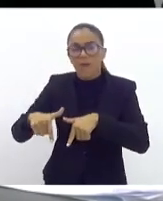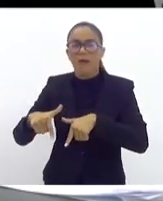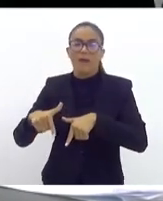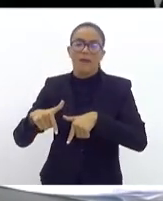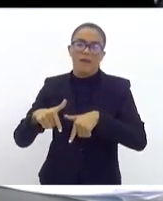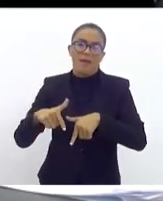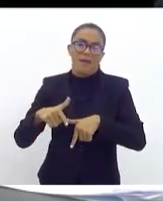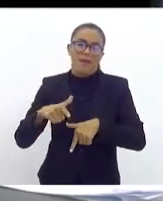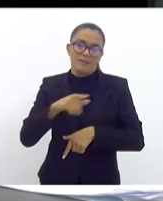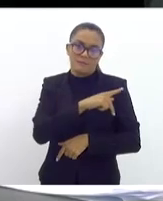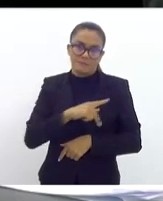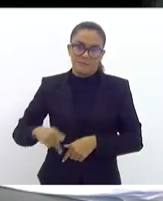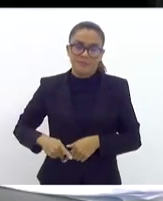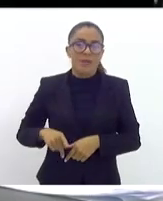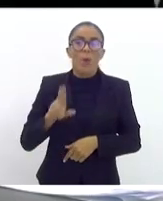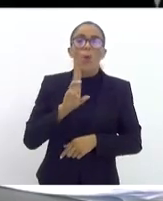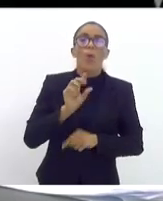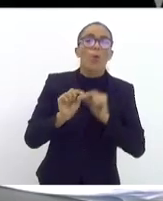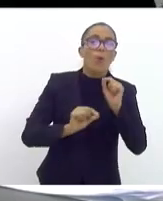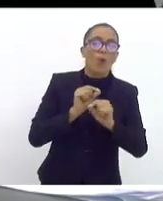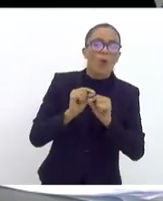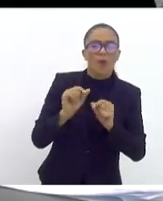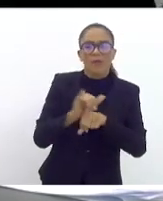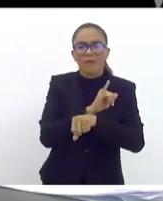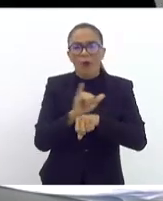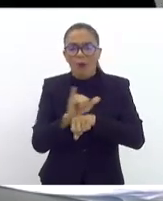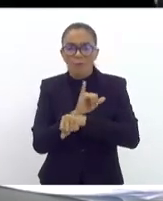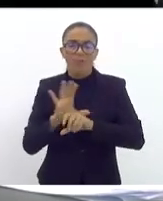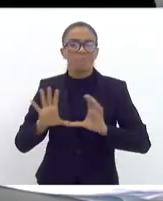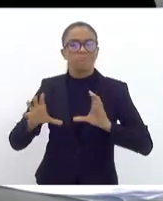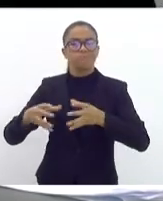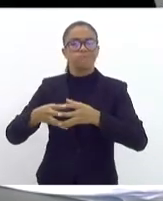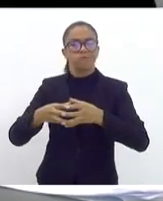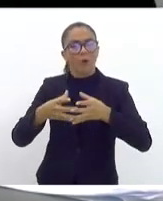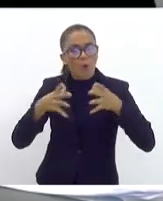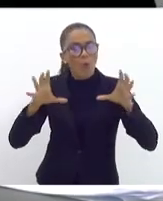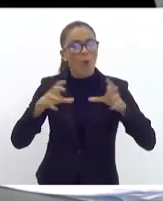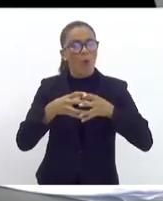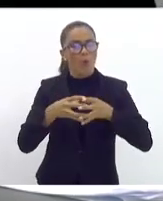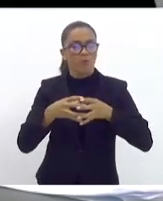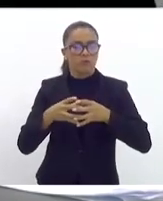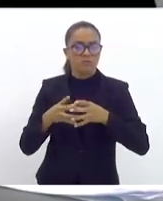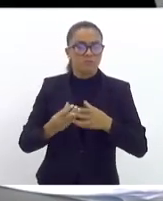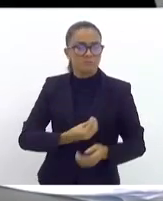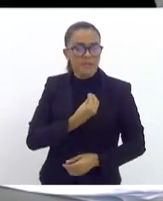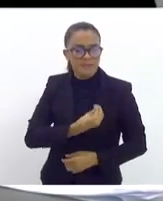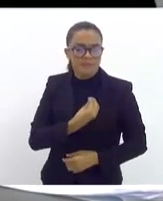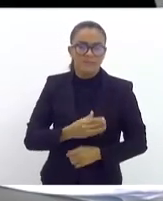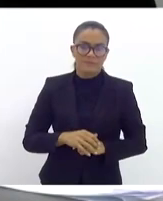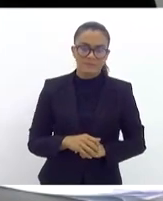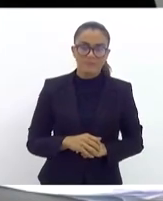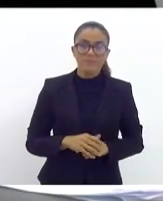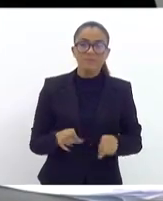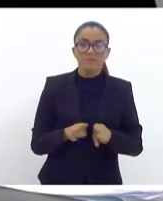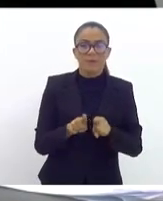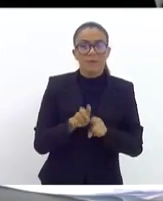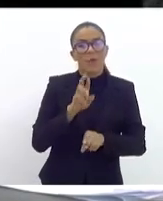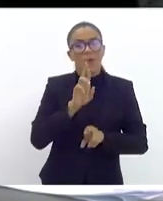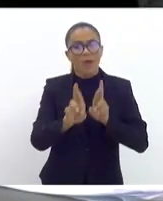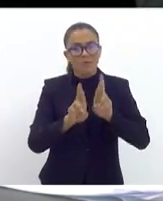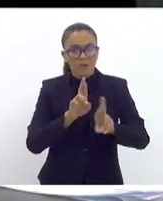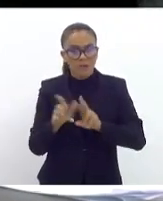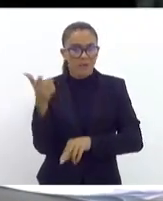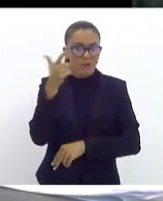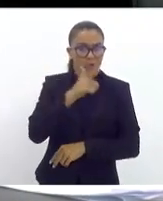plural querido Amorim eu acho que você tem presidido com muita maestria muito equilíbrio né e o resultado tá acontecendo